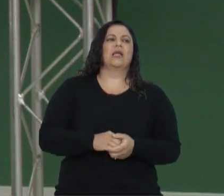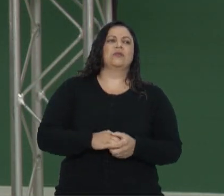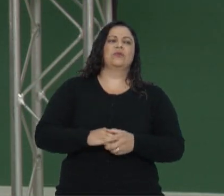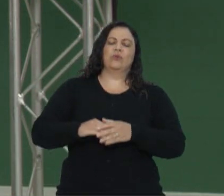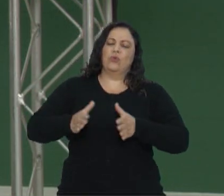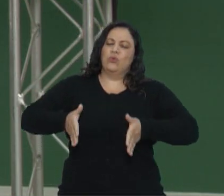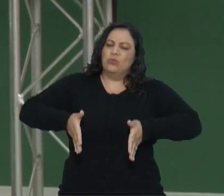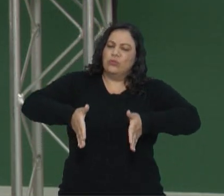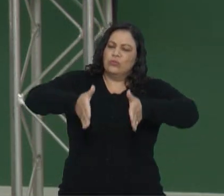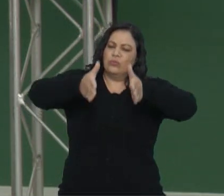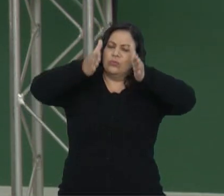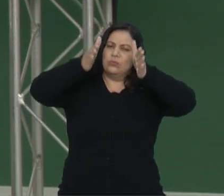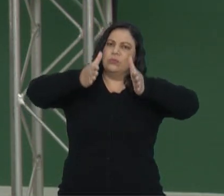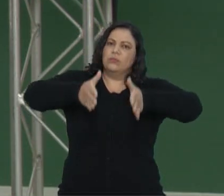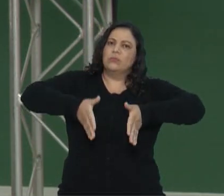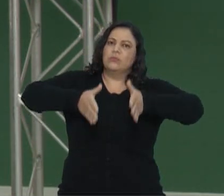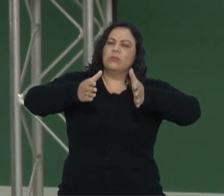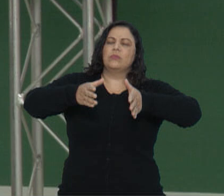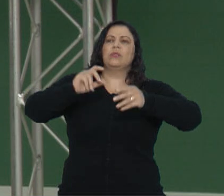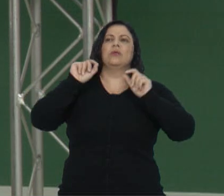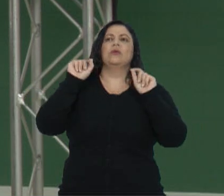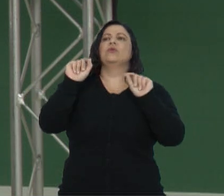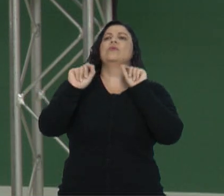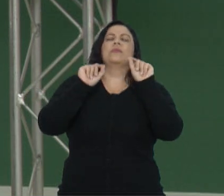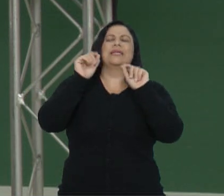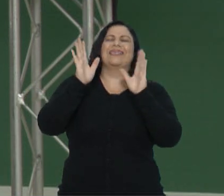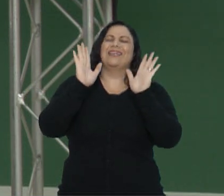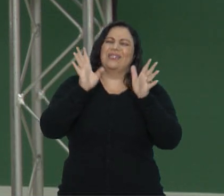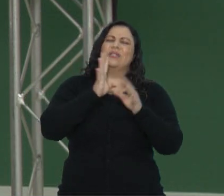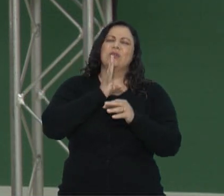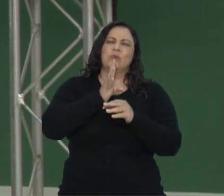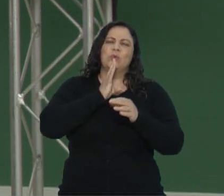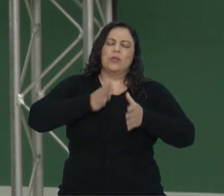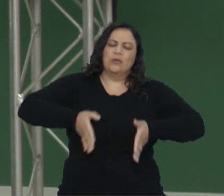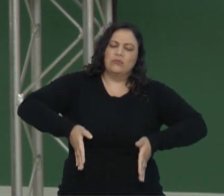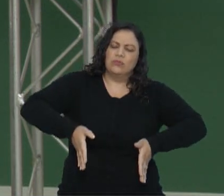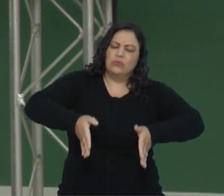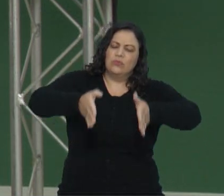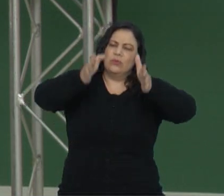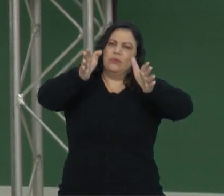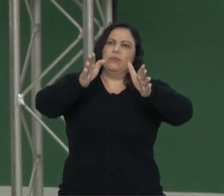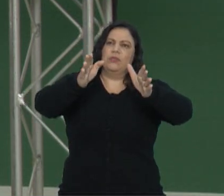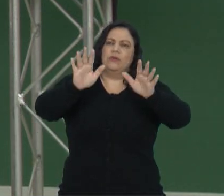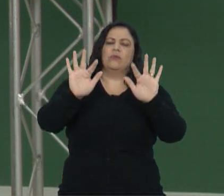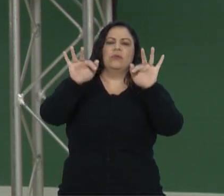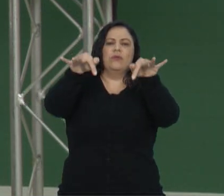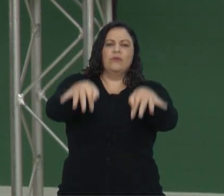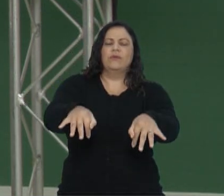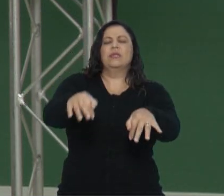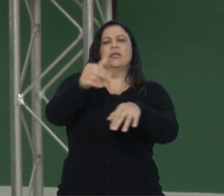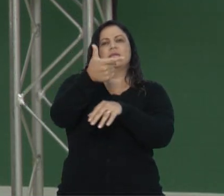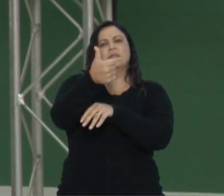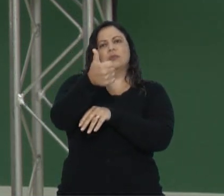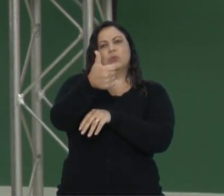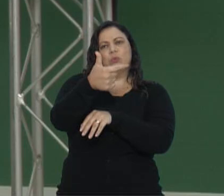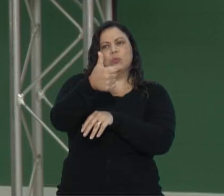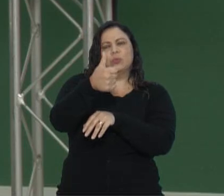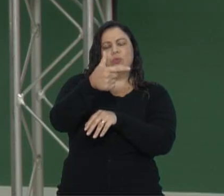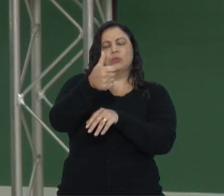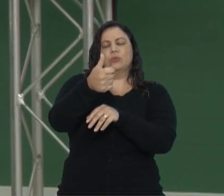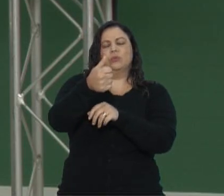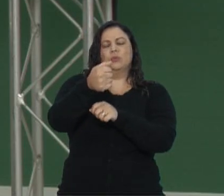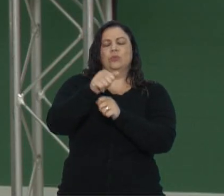que você faz em Congonhas lá, para quem já foi, né? E ele termina com os 12 profetas, se não me engano são 12 profetas,